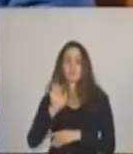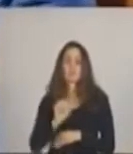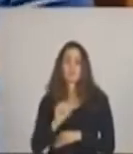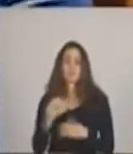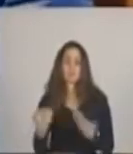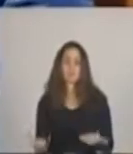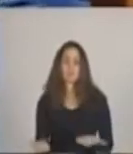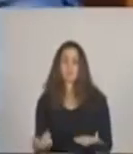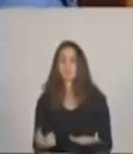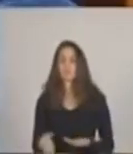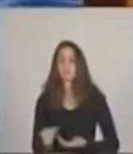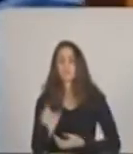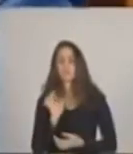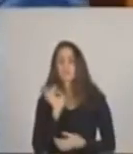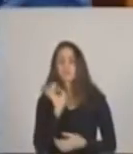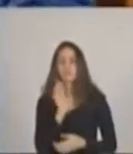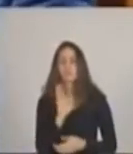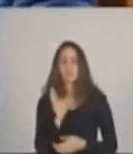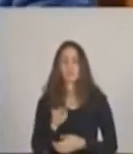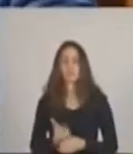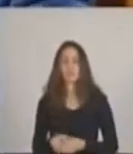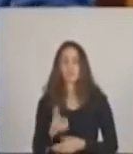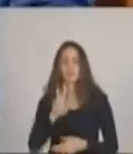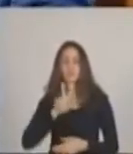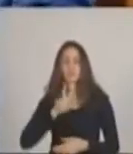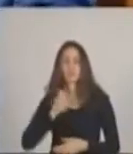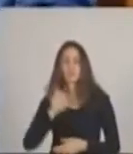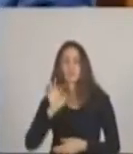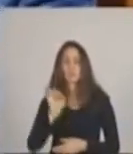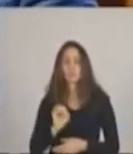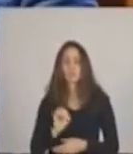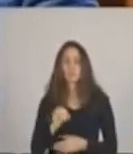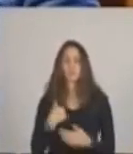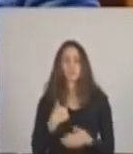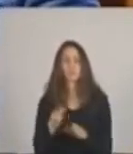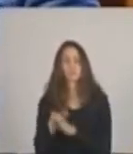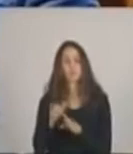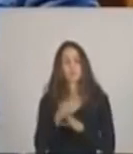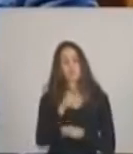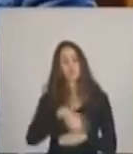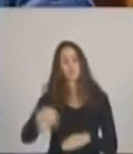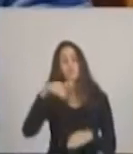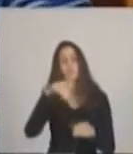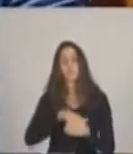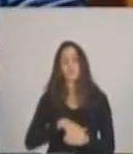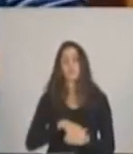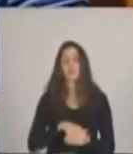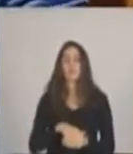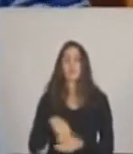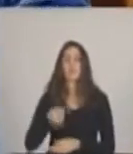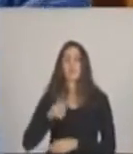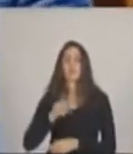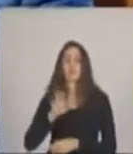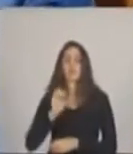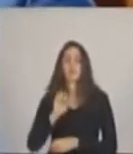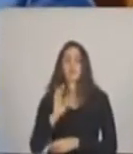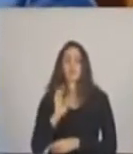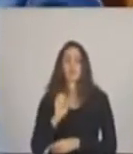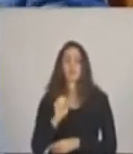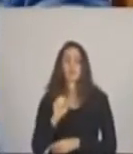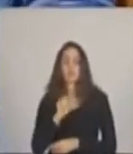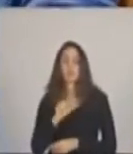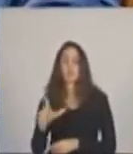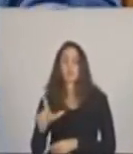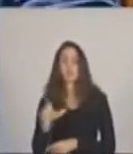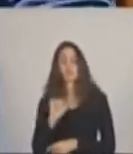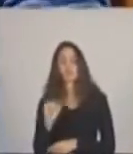só posso manter ou não o veto total. Então eu vou encaminhar pelo veto total, mas já fazendo essa consideração ao deputado, se